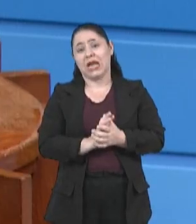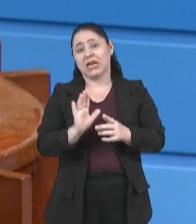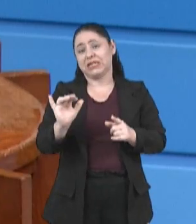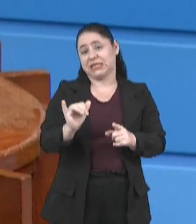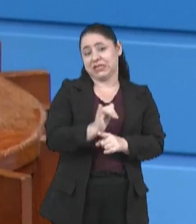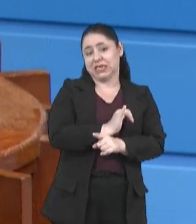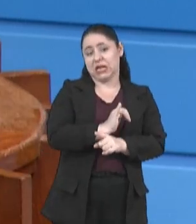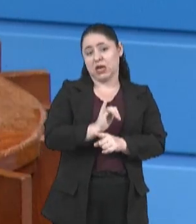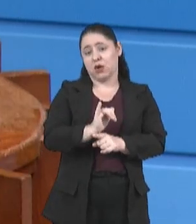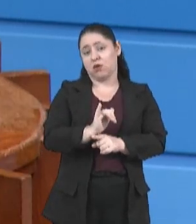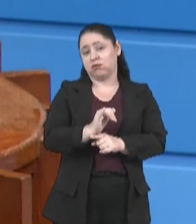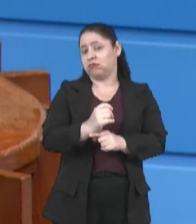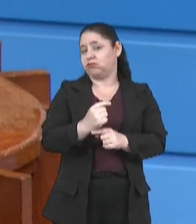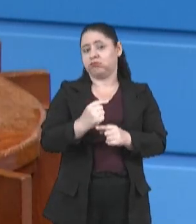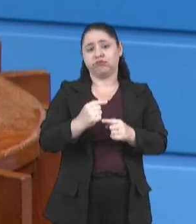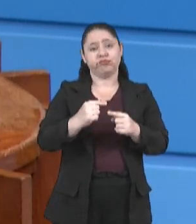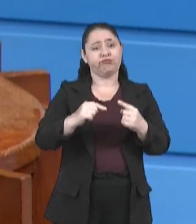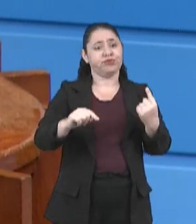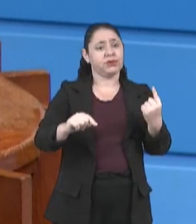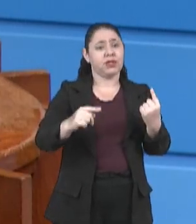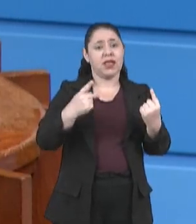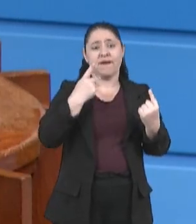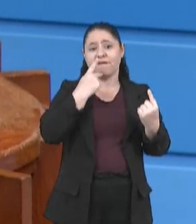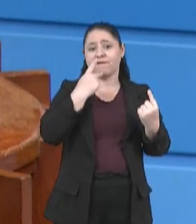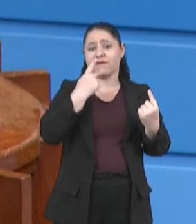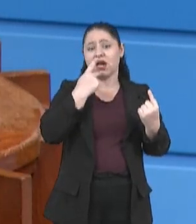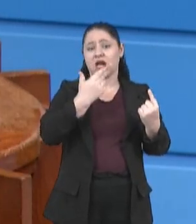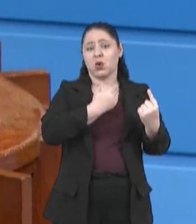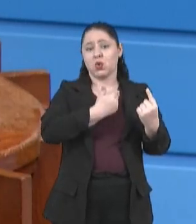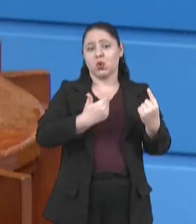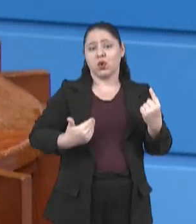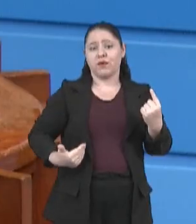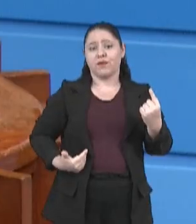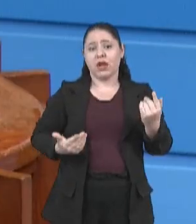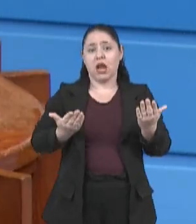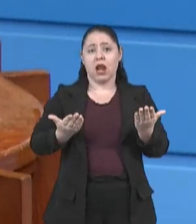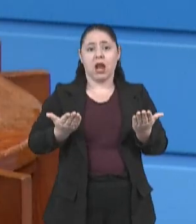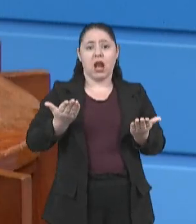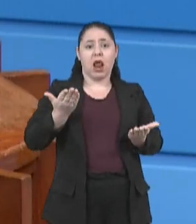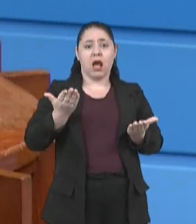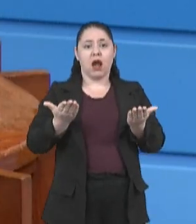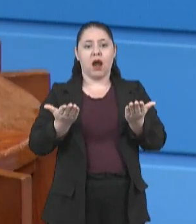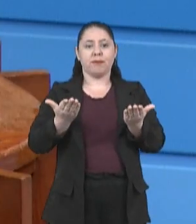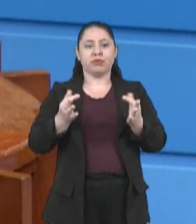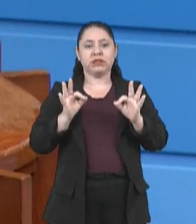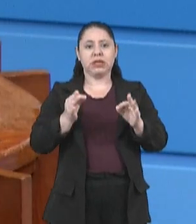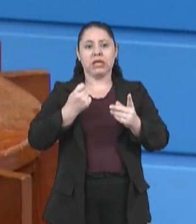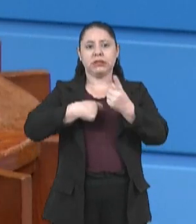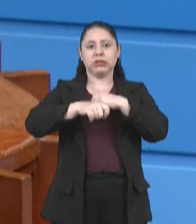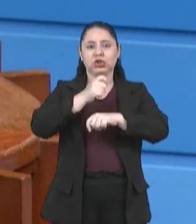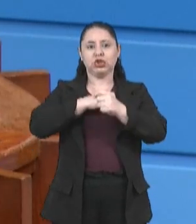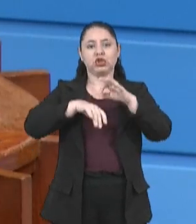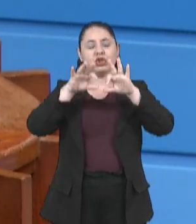não condiz com o discurso que o governo faz de equilíbrio fiscal.